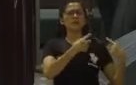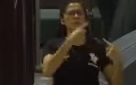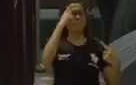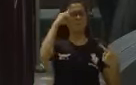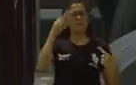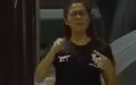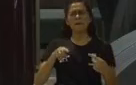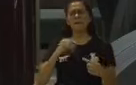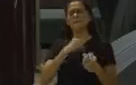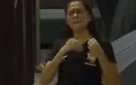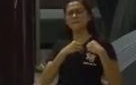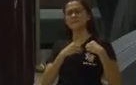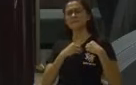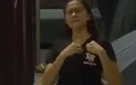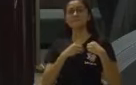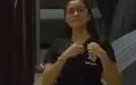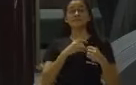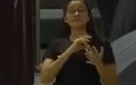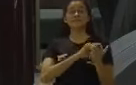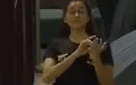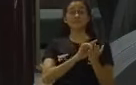pecar,